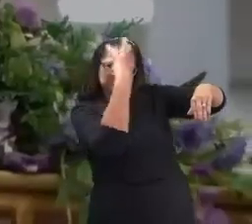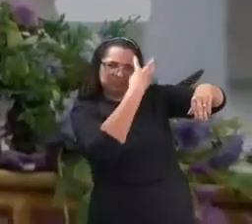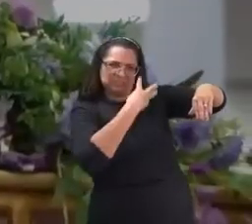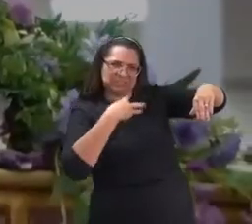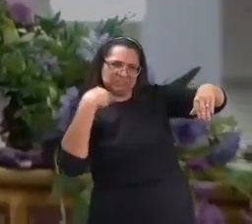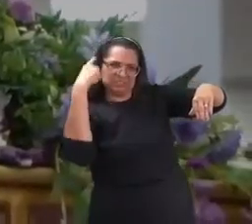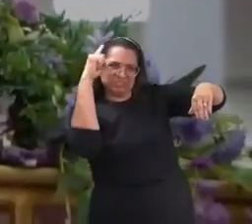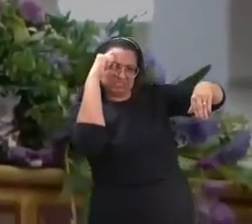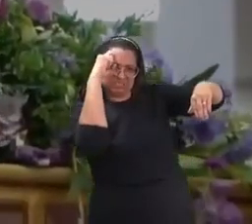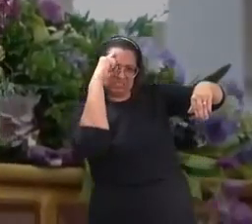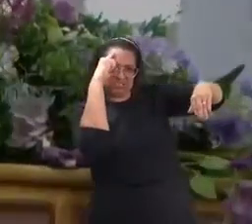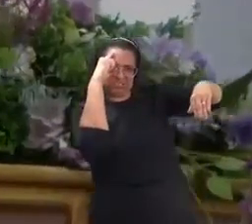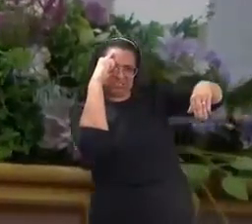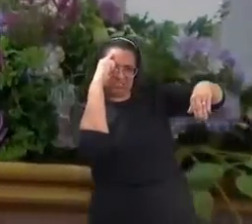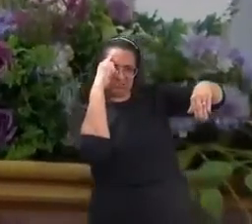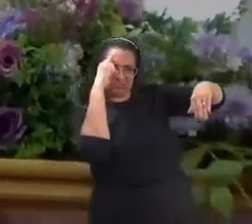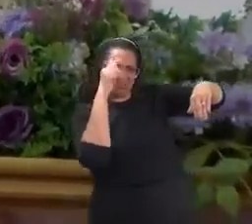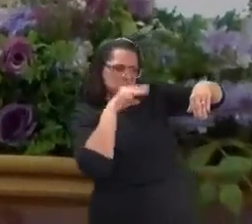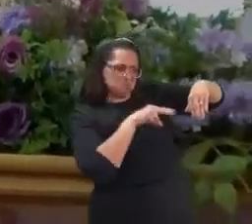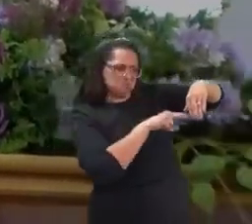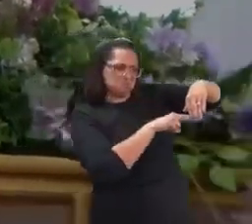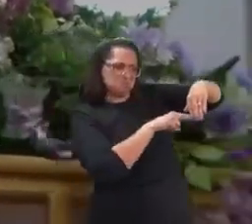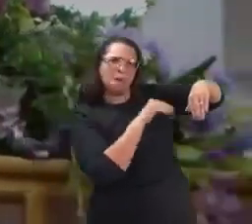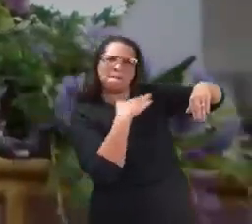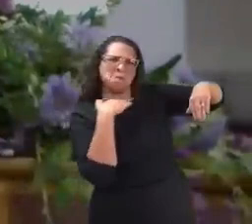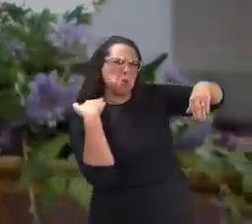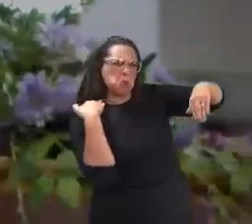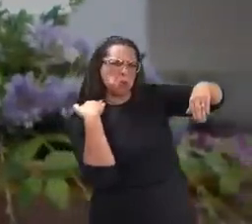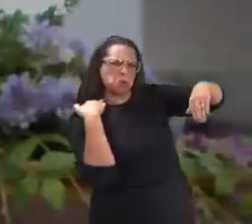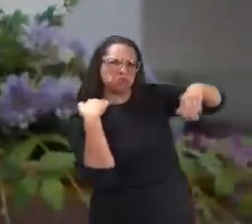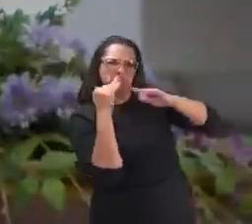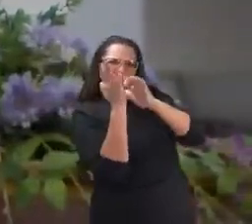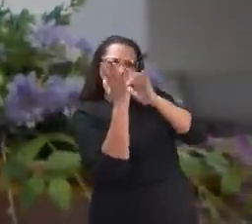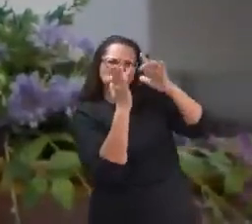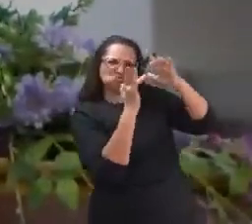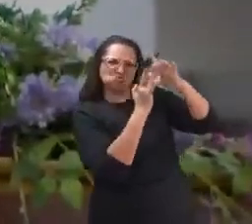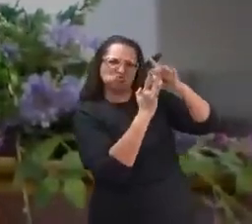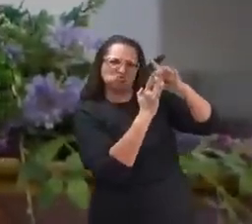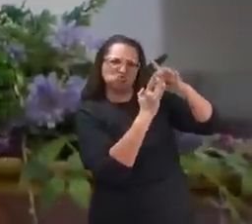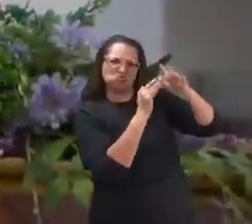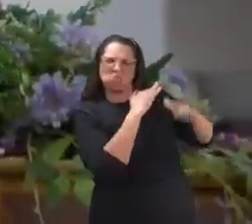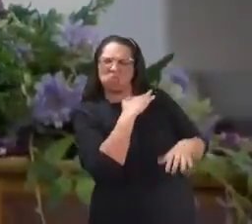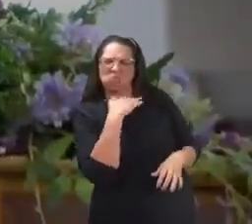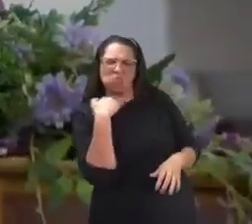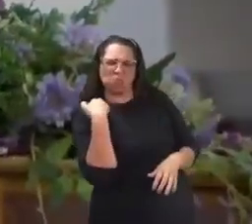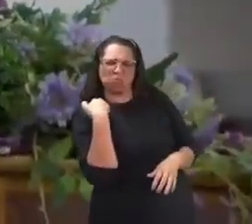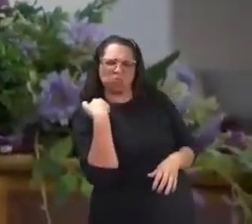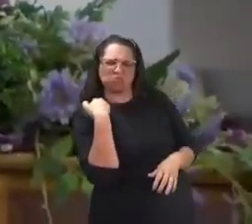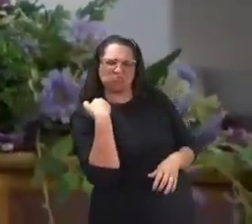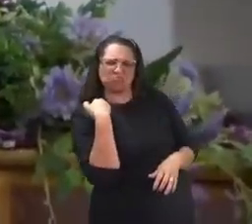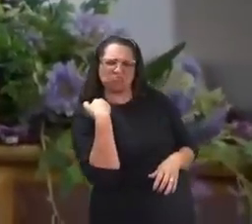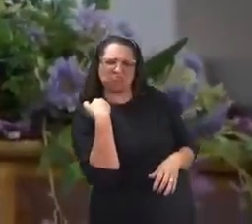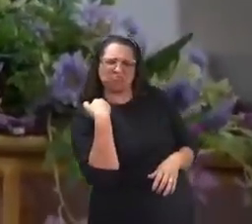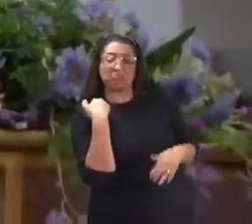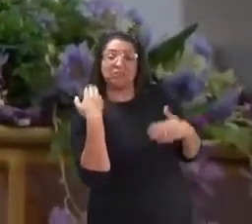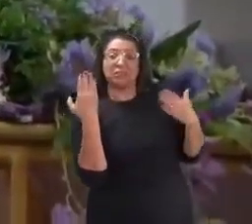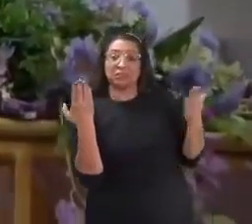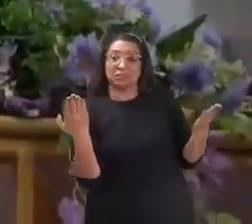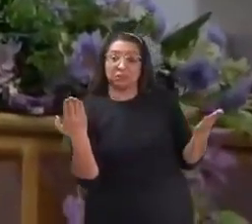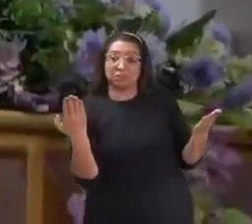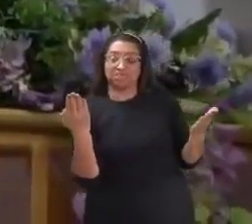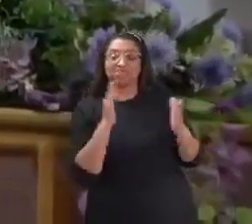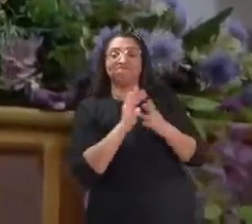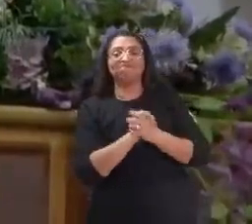era arriscado, a cultura não permitia, era contrassenso. E sobretudo